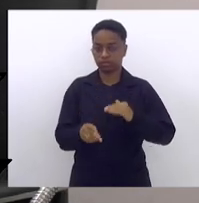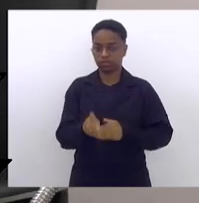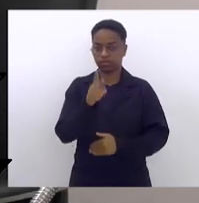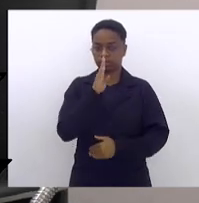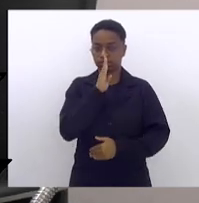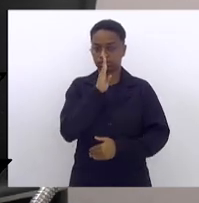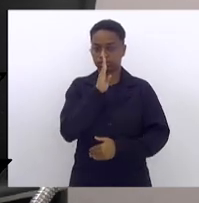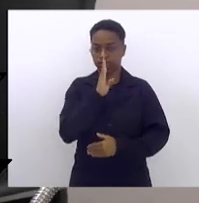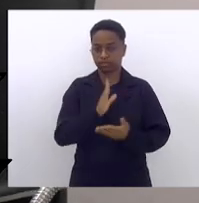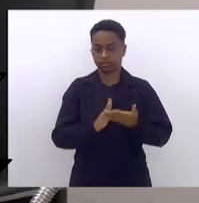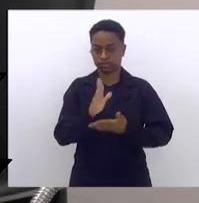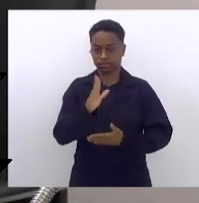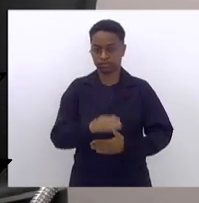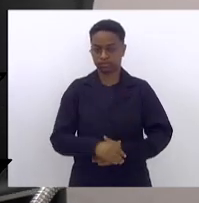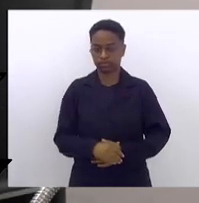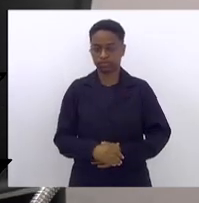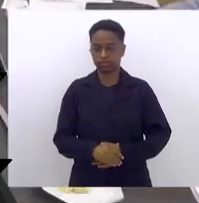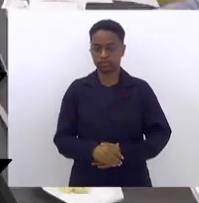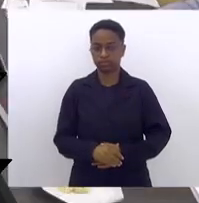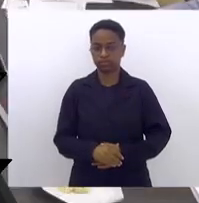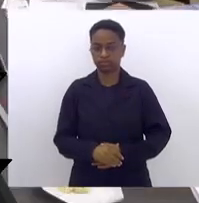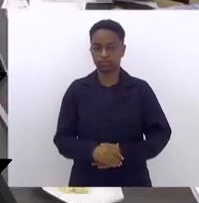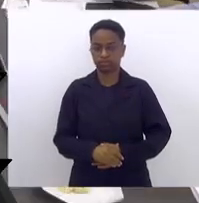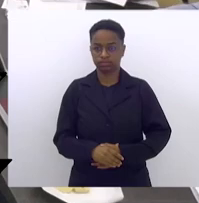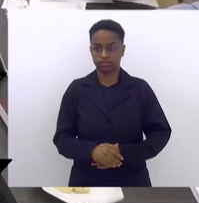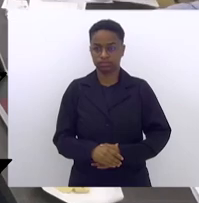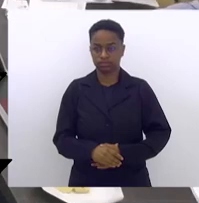permaneçam como estão, aprovado.